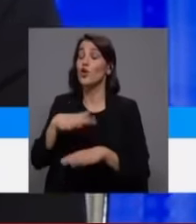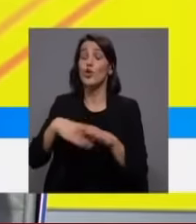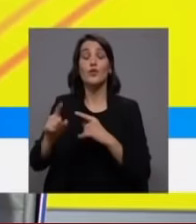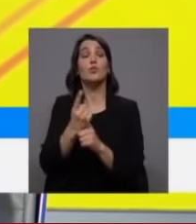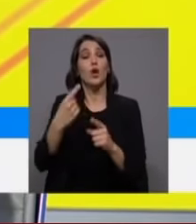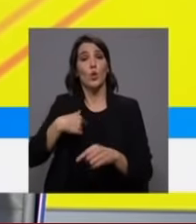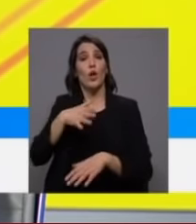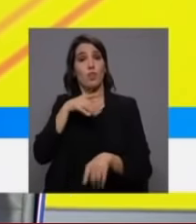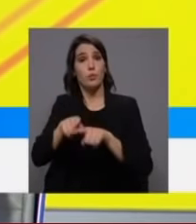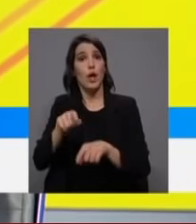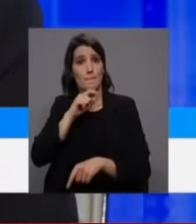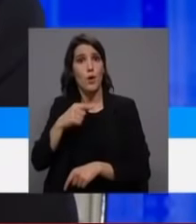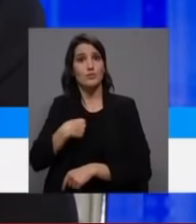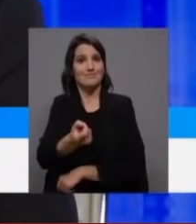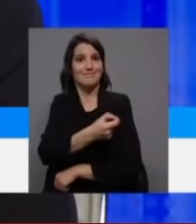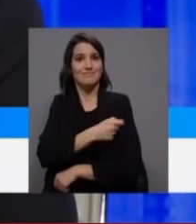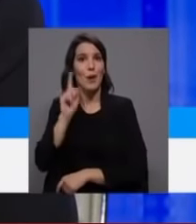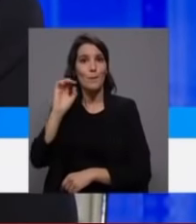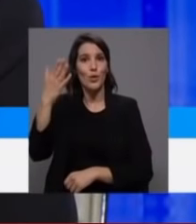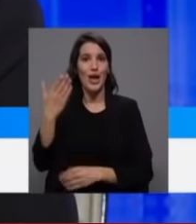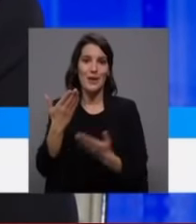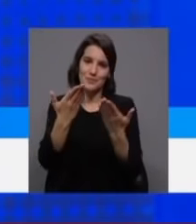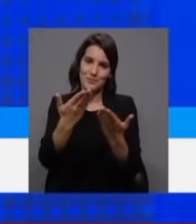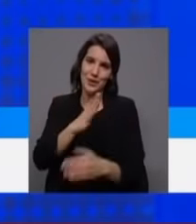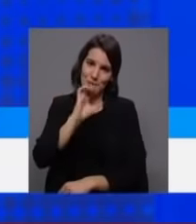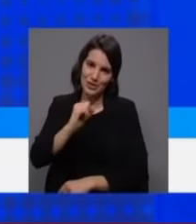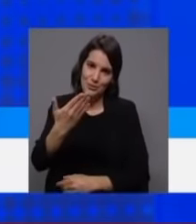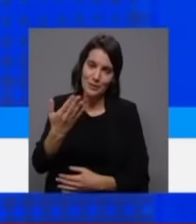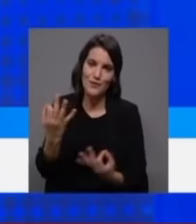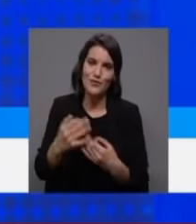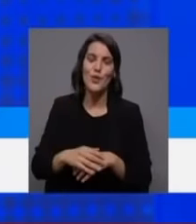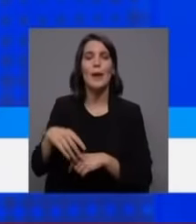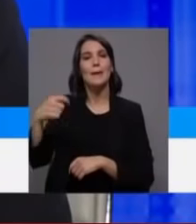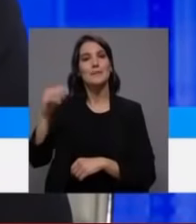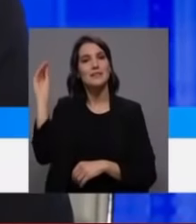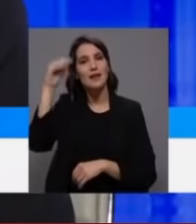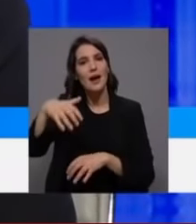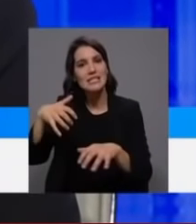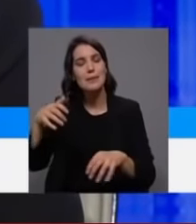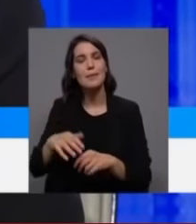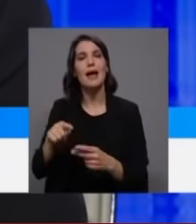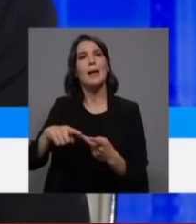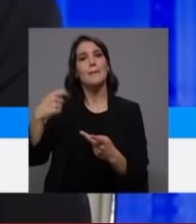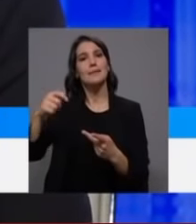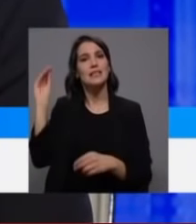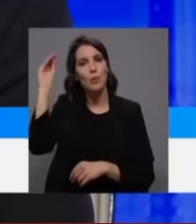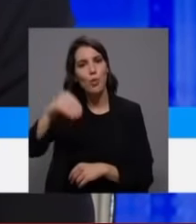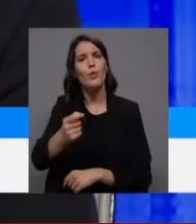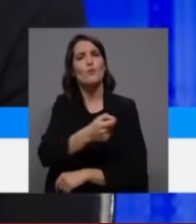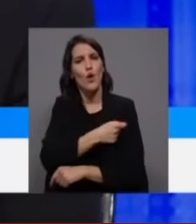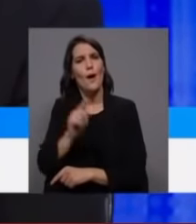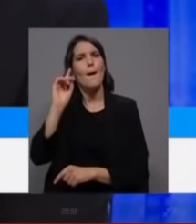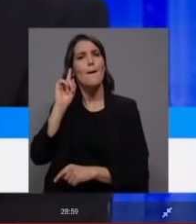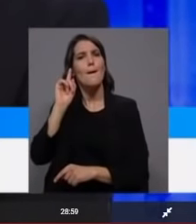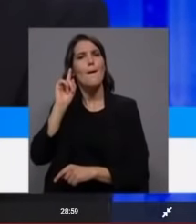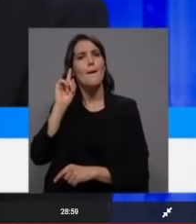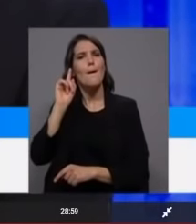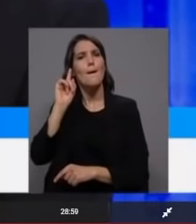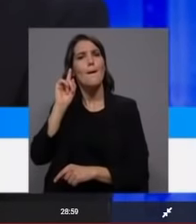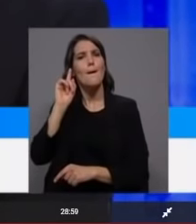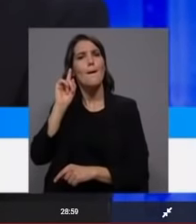tal devia ter subido uma vacina prioritário como aliado sobre Ministro com uma olhada o presidente da Assembleia da república como o presidente da república e outros muitos meus